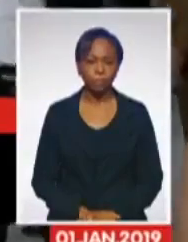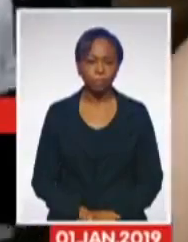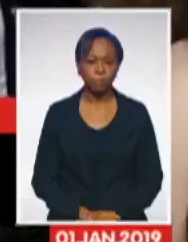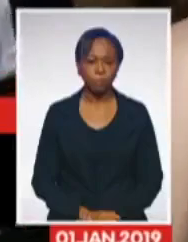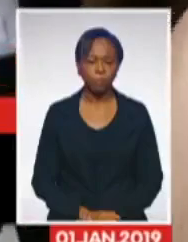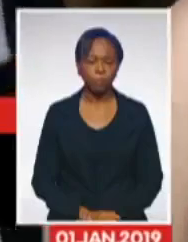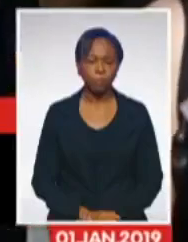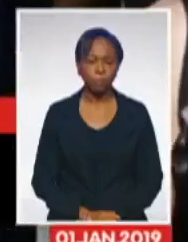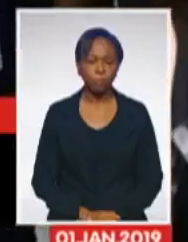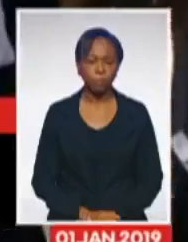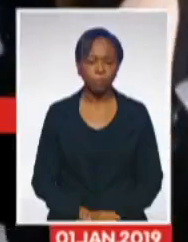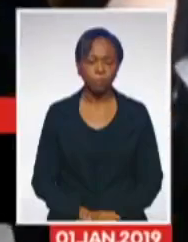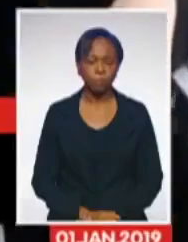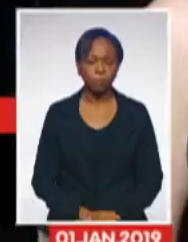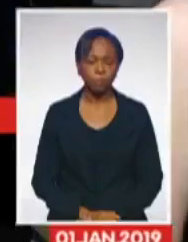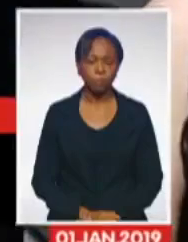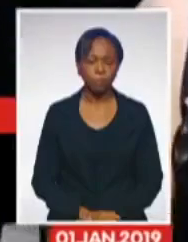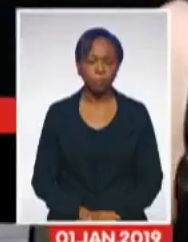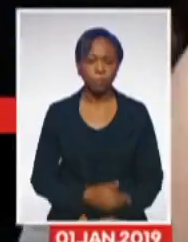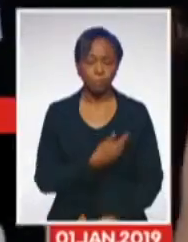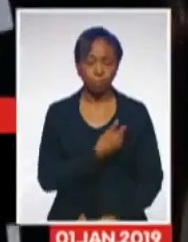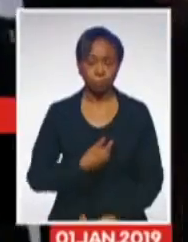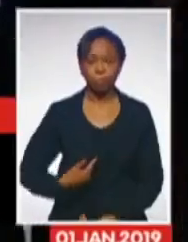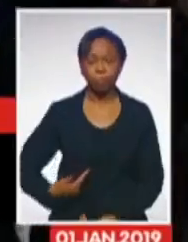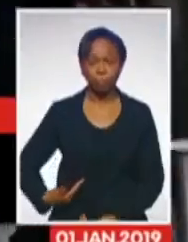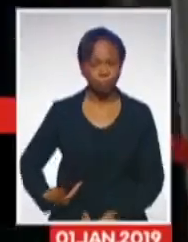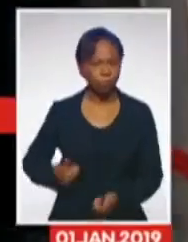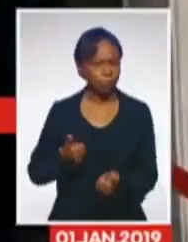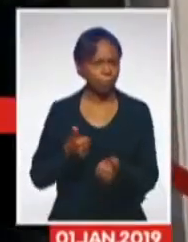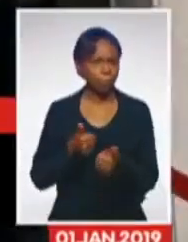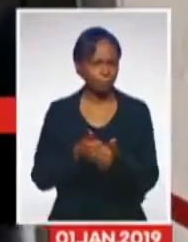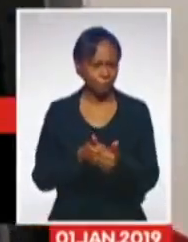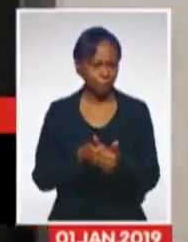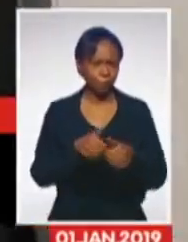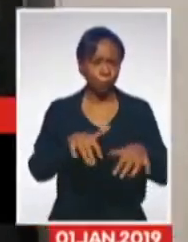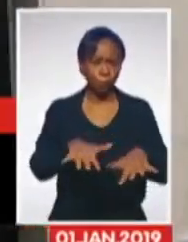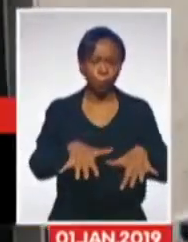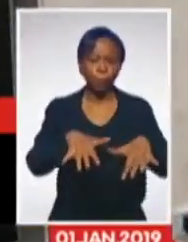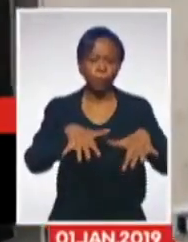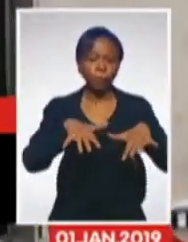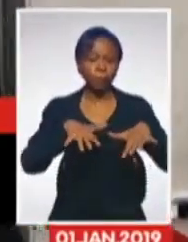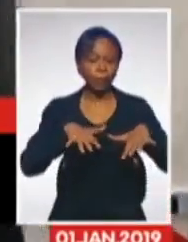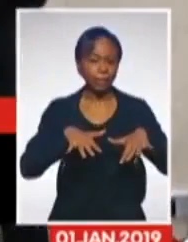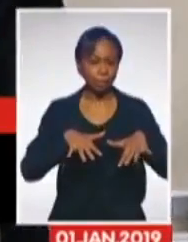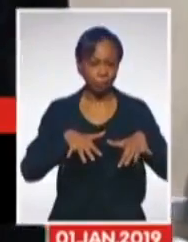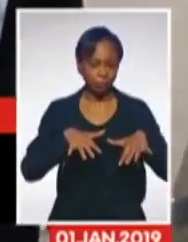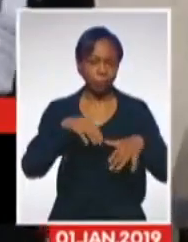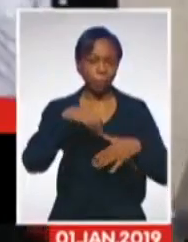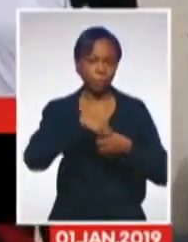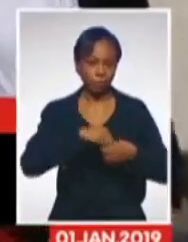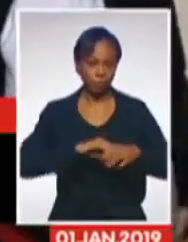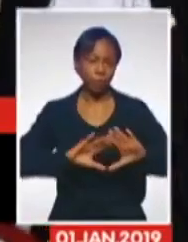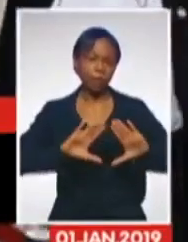Assembleia, vão se dirigindo pelos corredores da casa até a entrada do plenário.